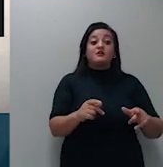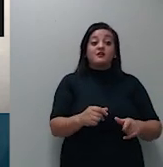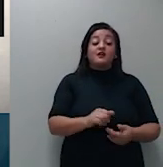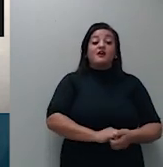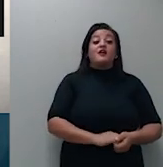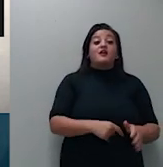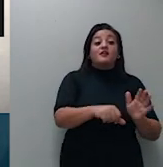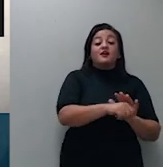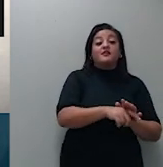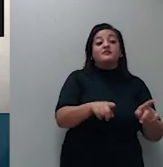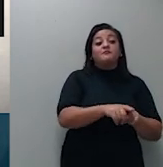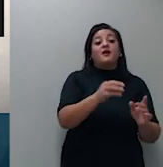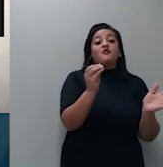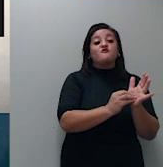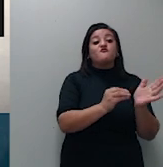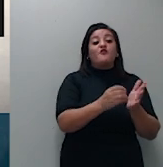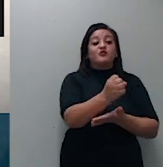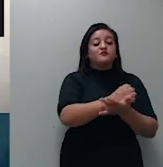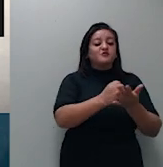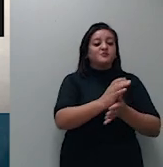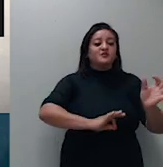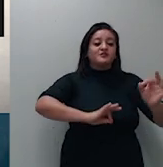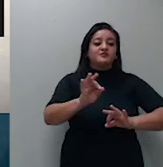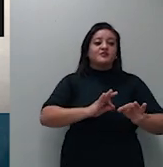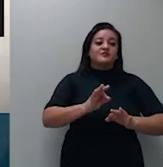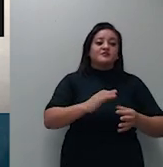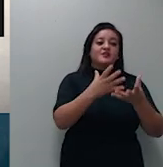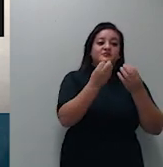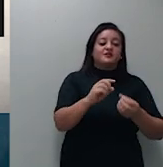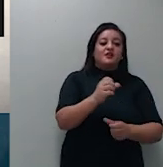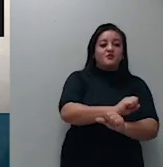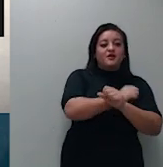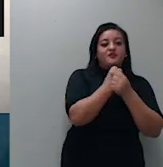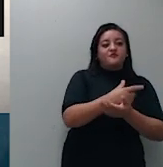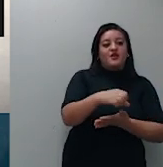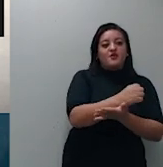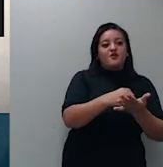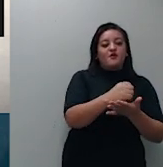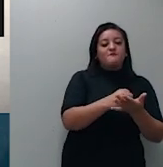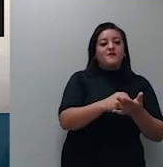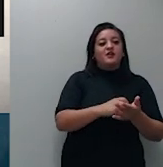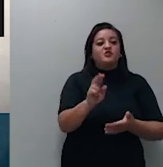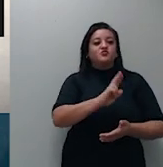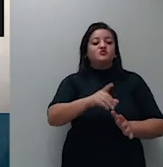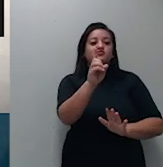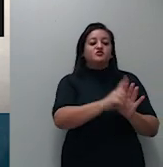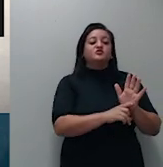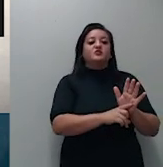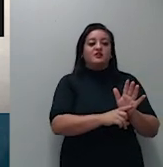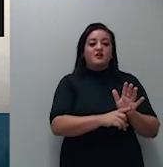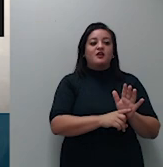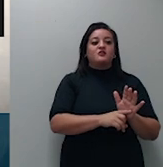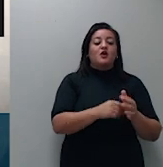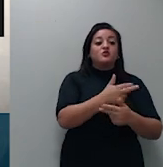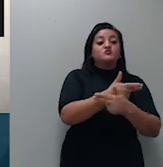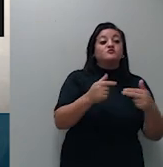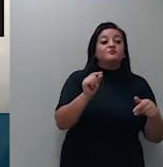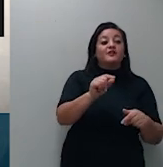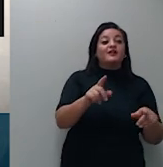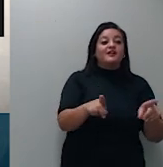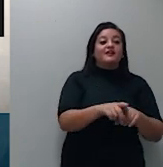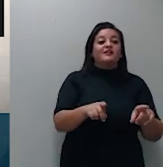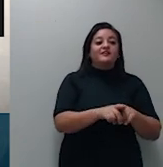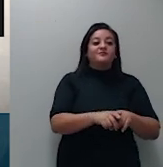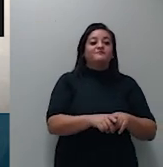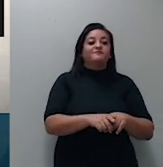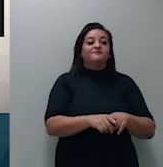omissão e ausência de fundamentação adequada na rejeição da Defesa com base na usucapião ordinária de